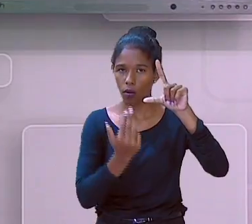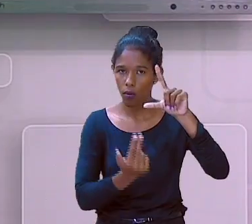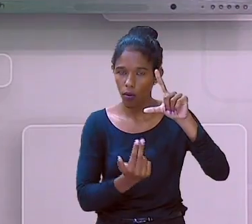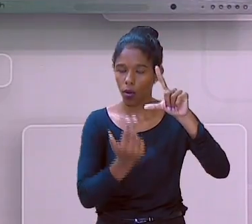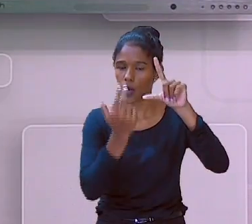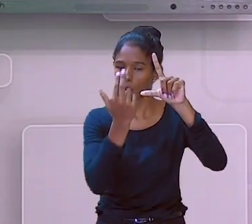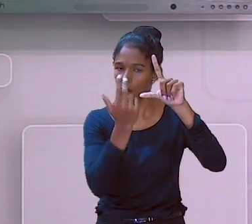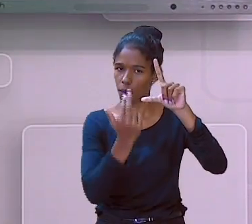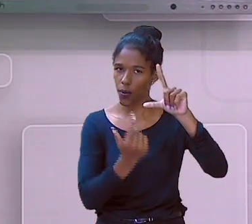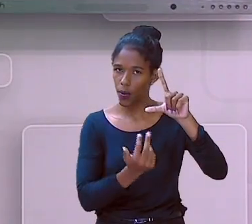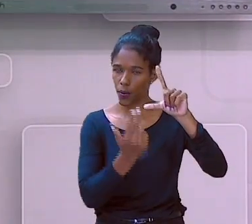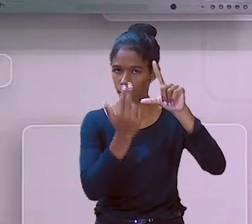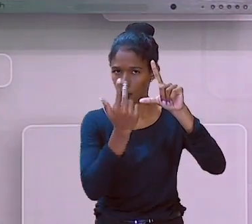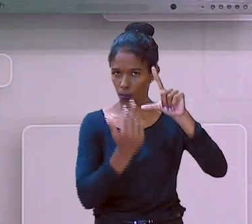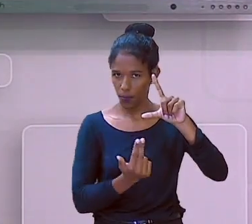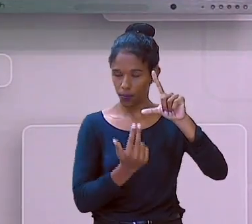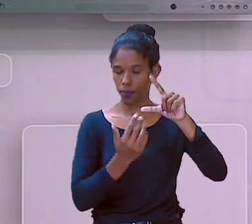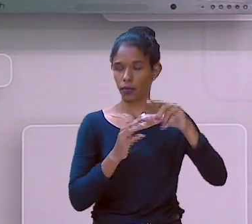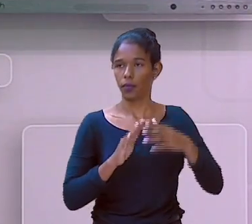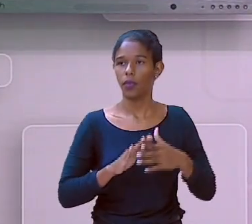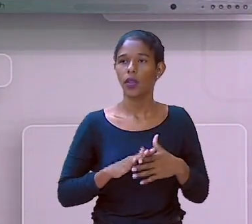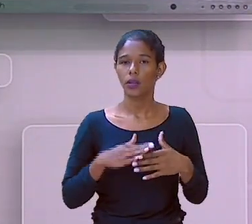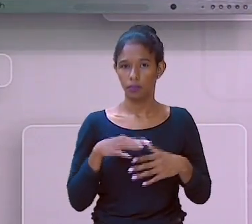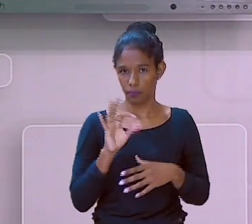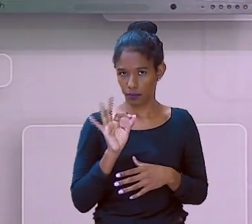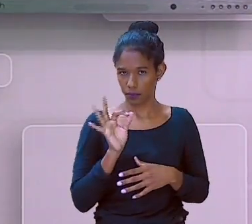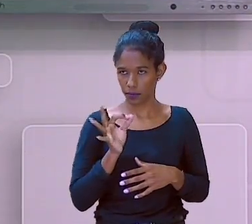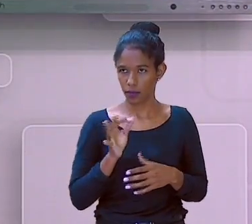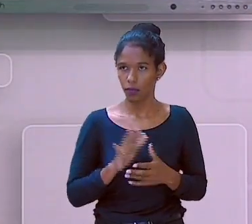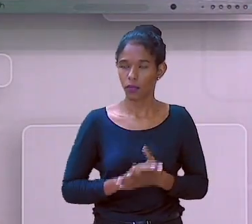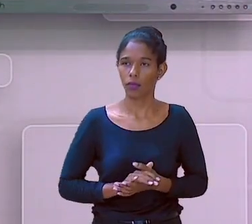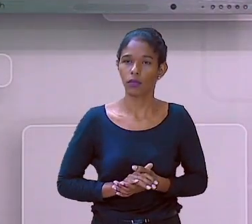ser com medidas iguais, certo?